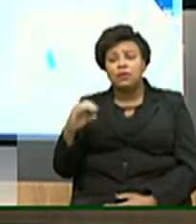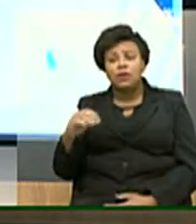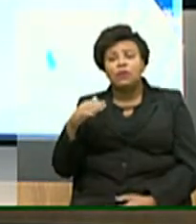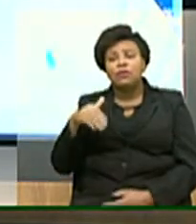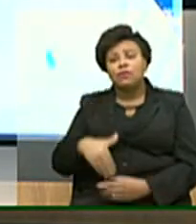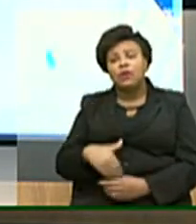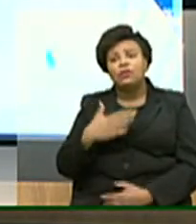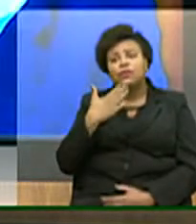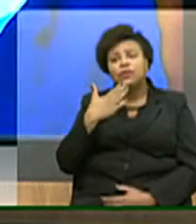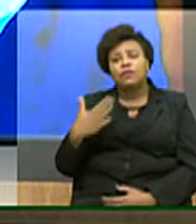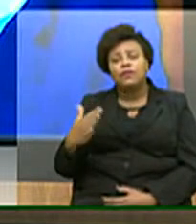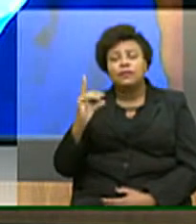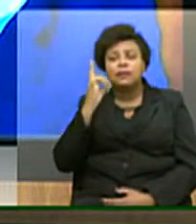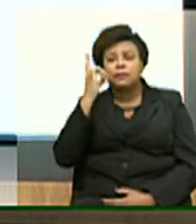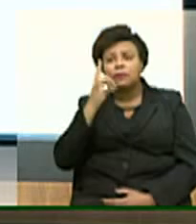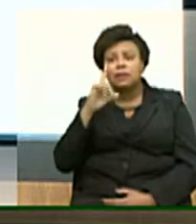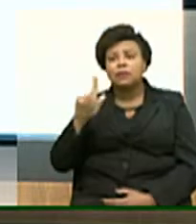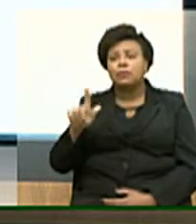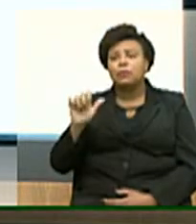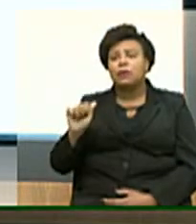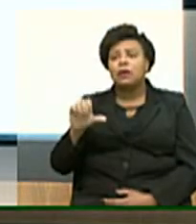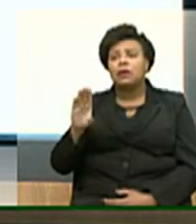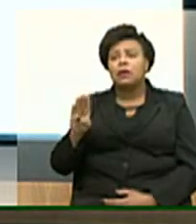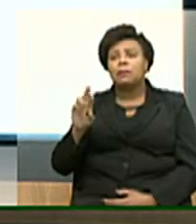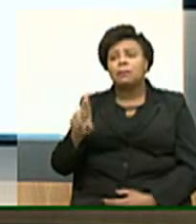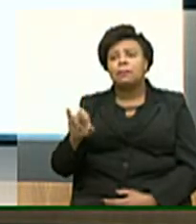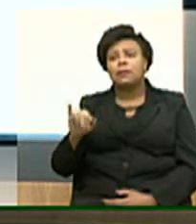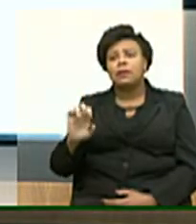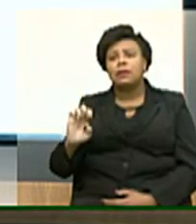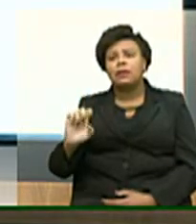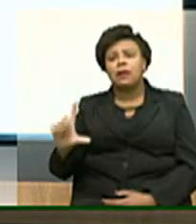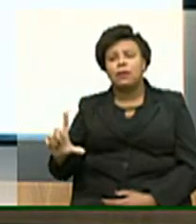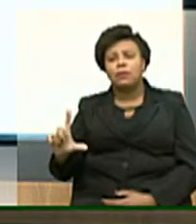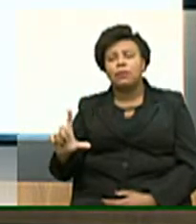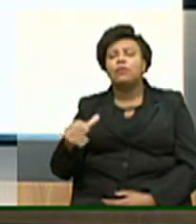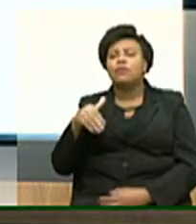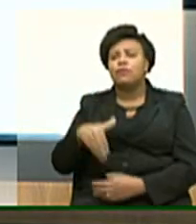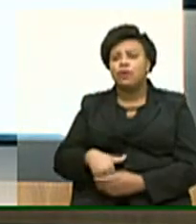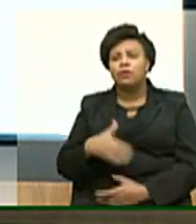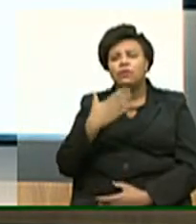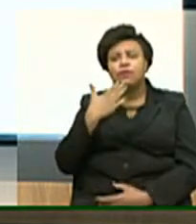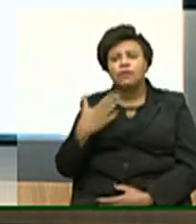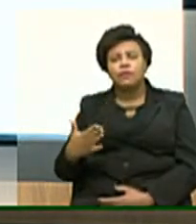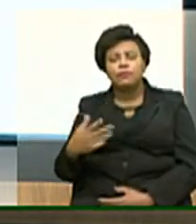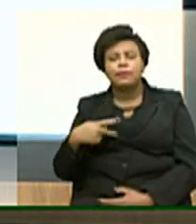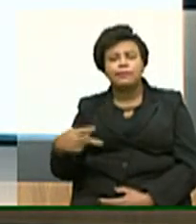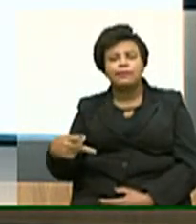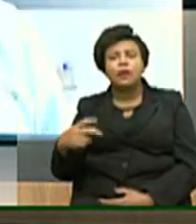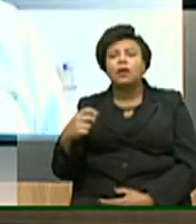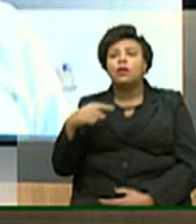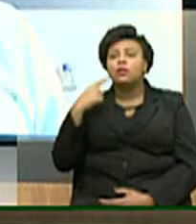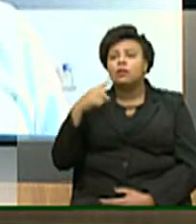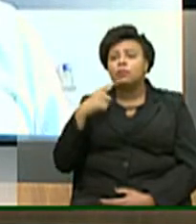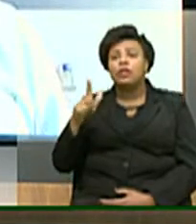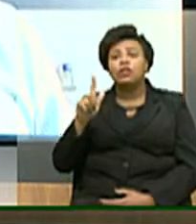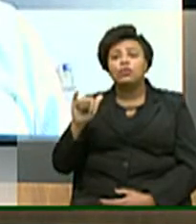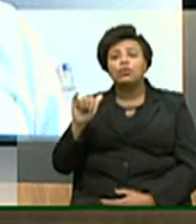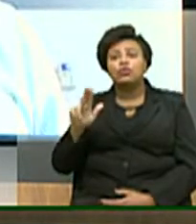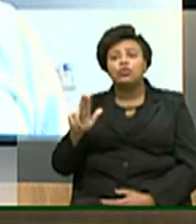Voto favorável. Deputado Gabriel Souza. Voto favorável, presidente. Ok, deputado Gilberto